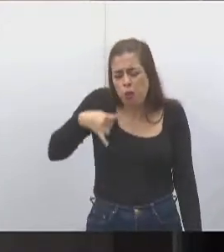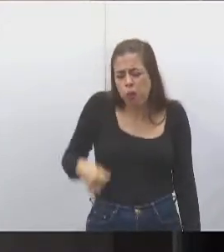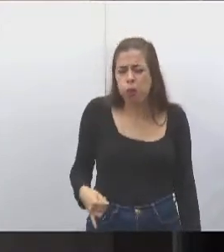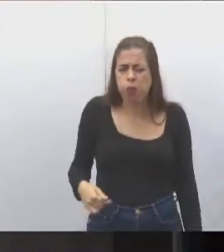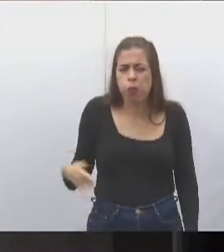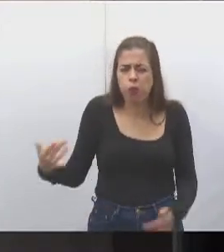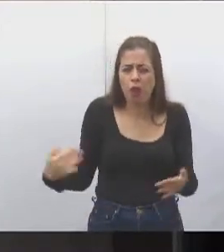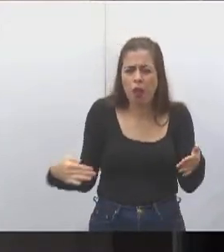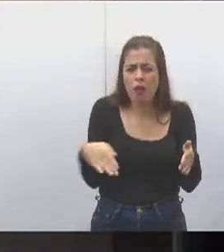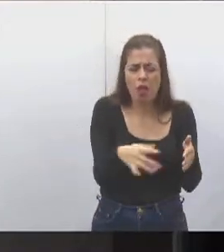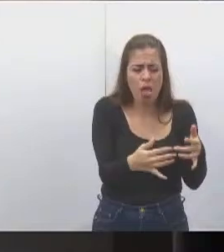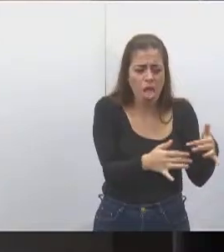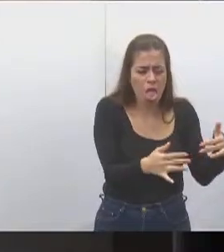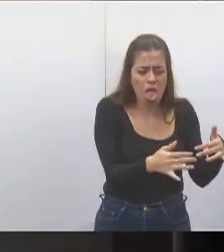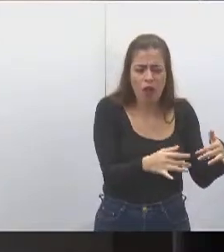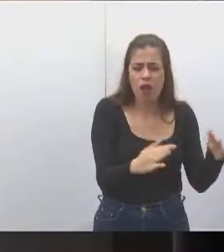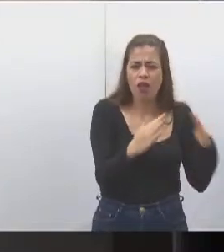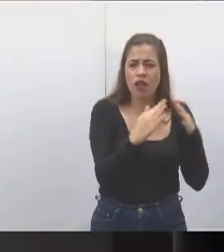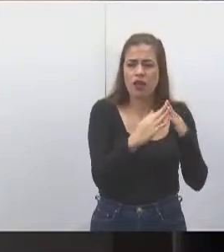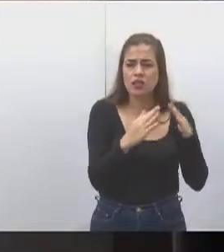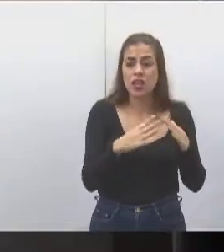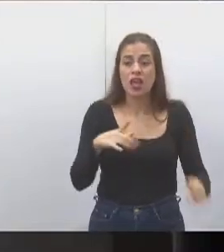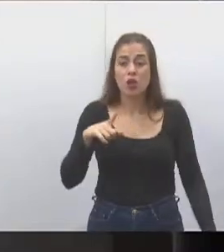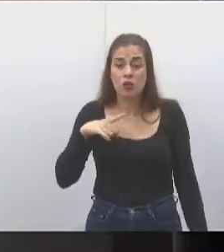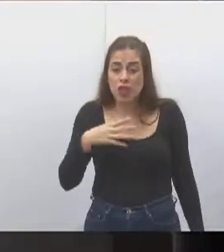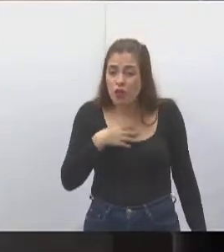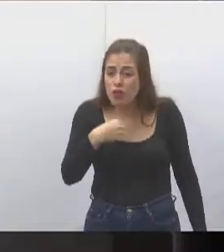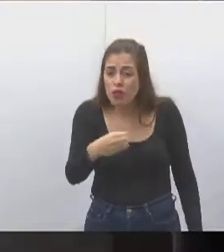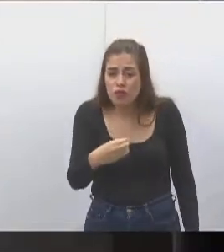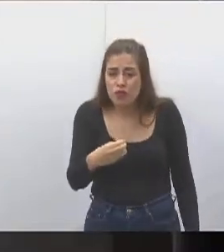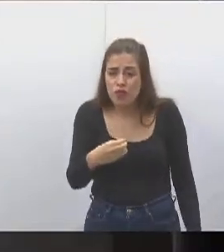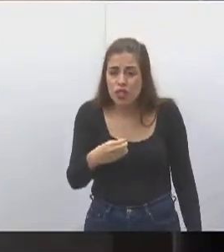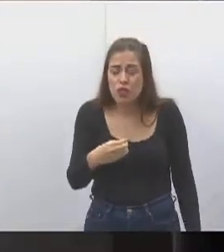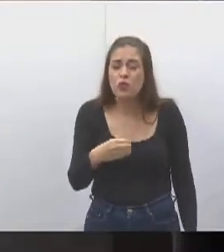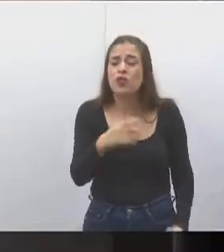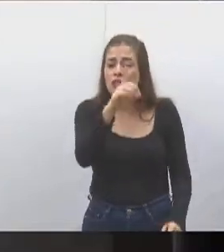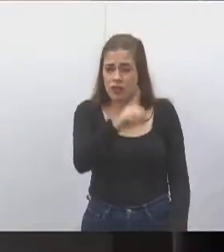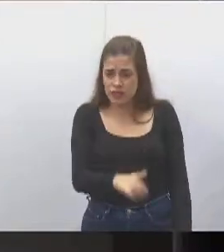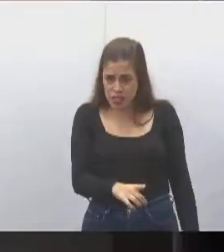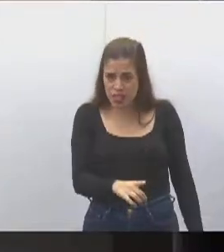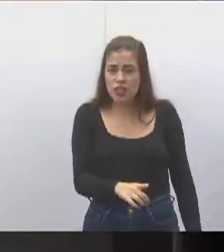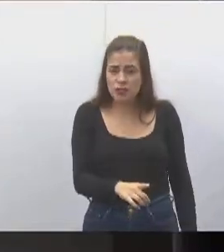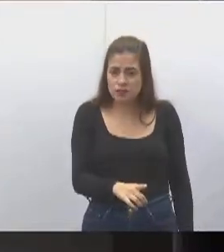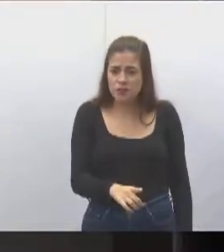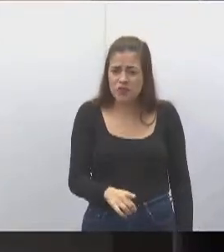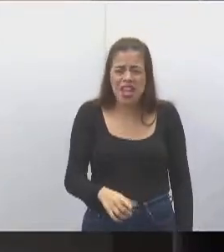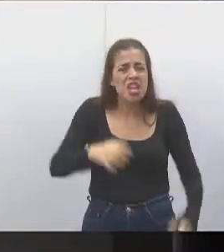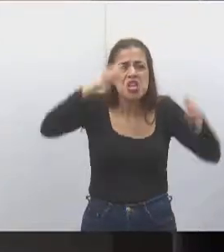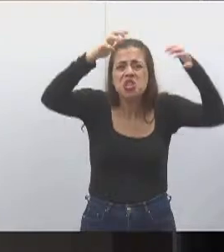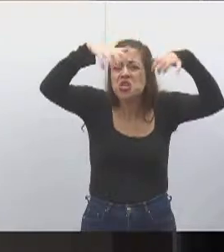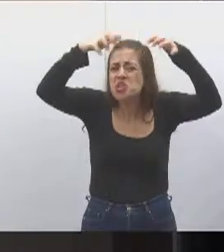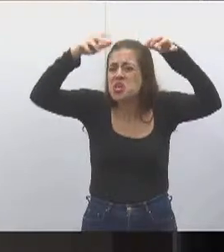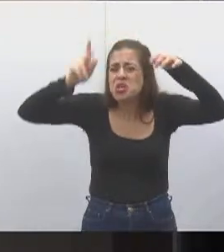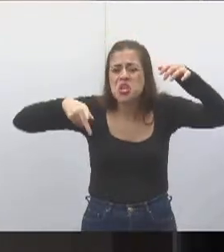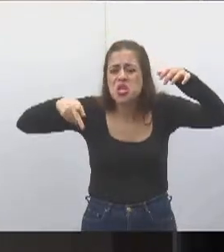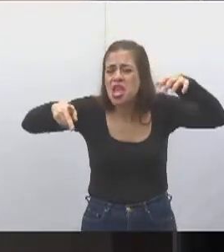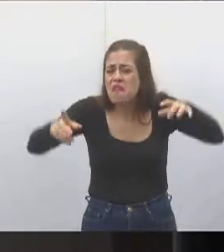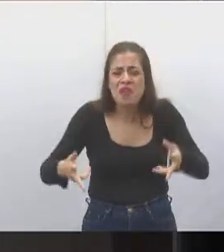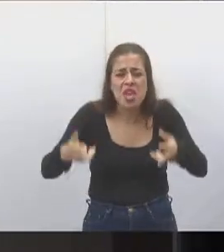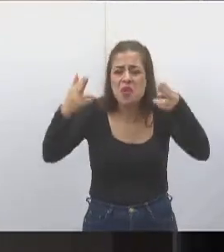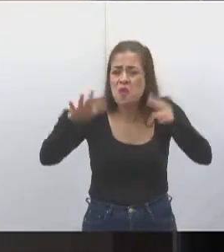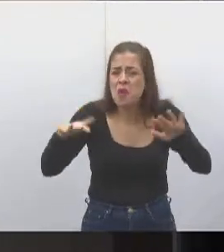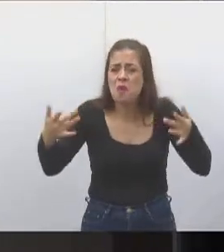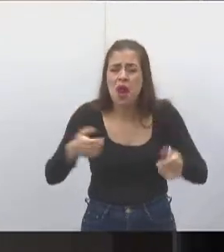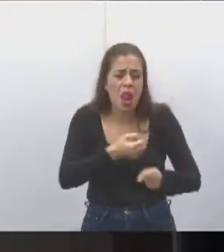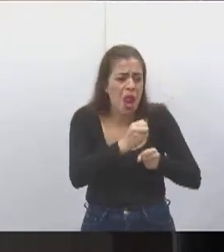filho especial. Toda chuva é essa mesma palhaçada. Aquela obra que começaram lá, não vão terminar, ficou